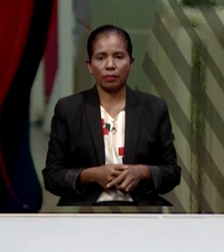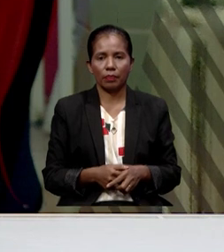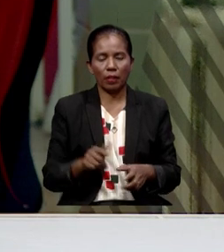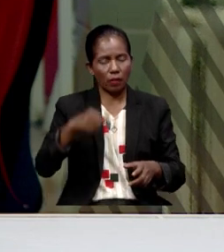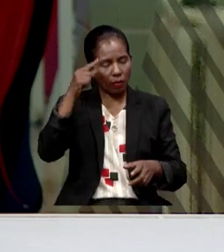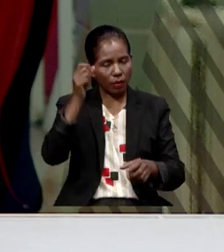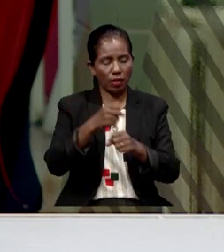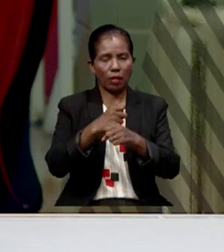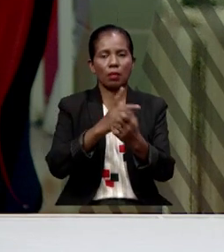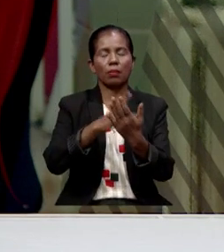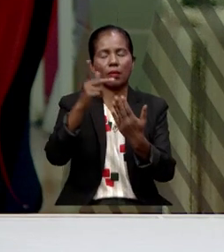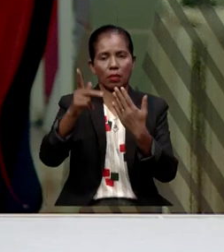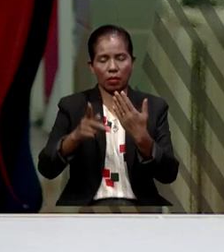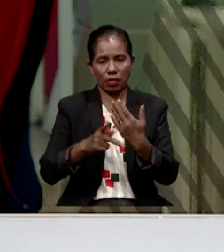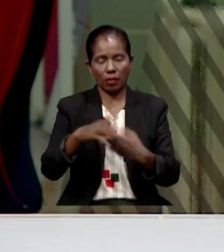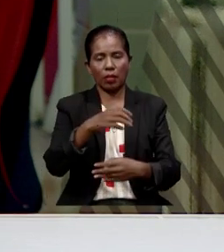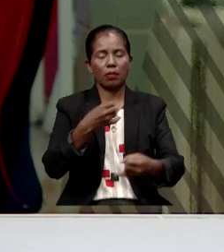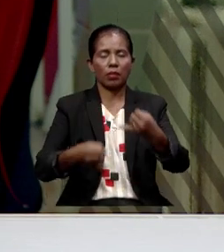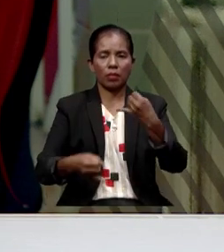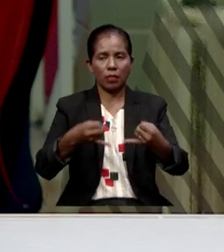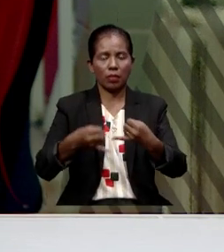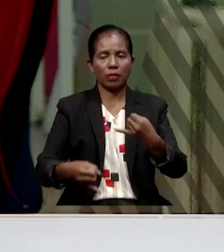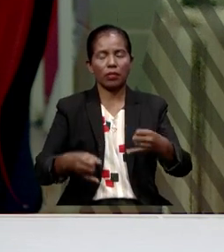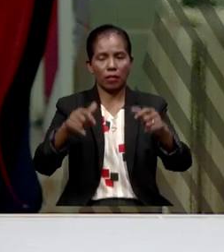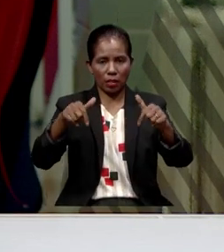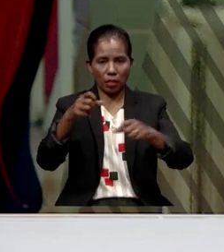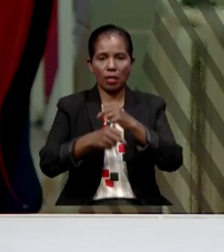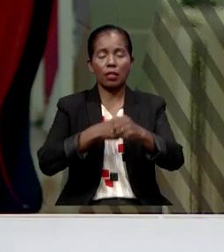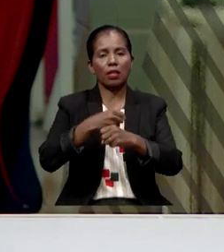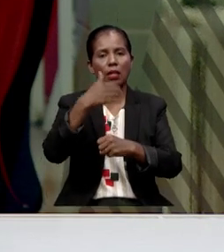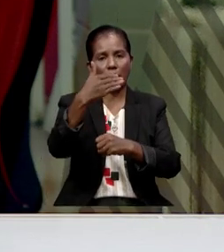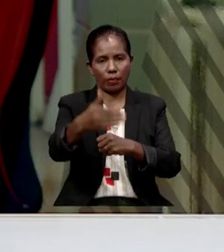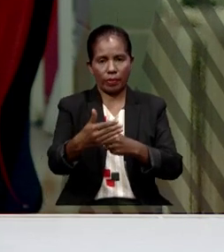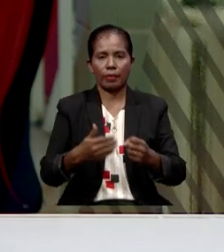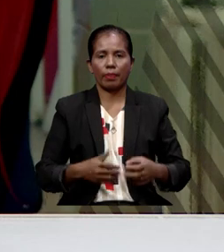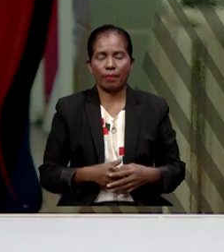Governo encerra lá o programa Reformas do Setor de Justiça e Tina Noia.